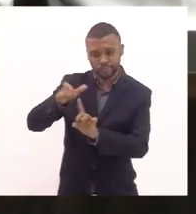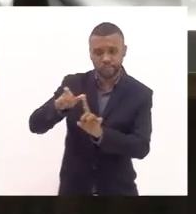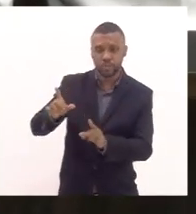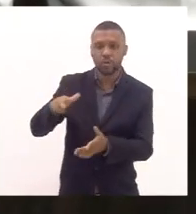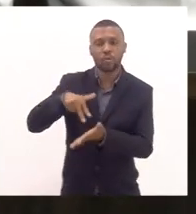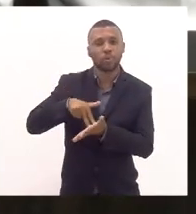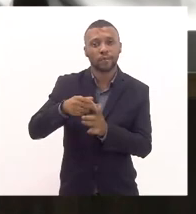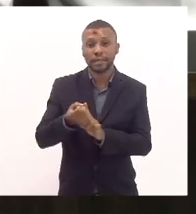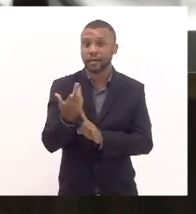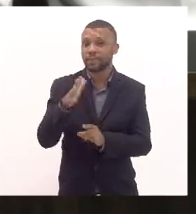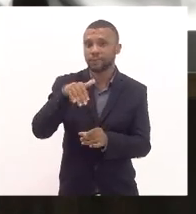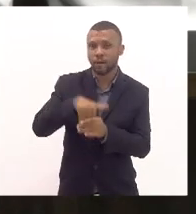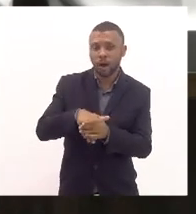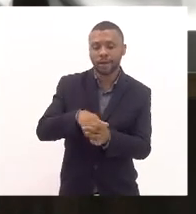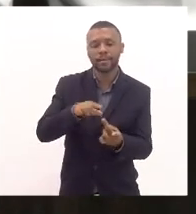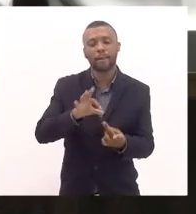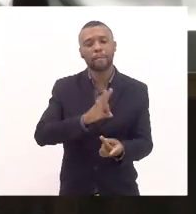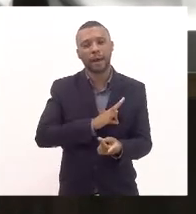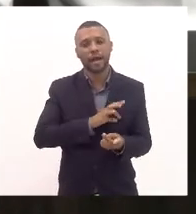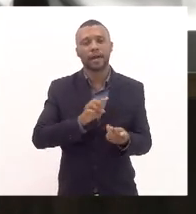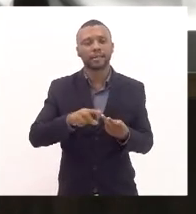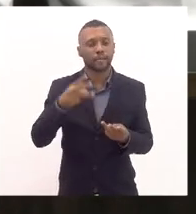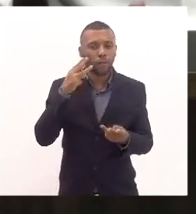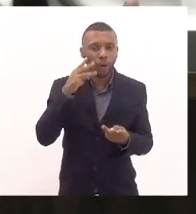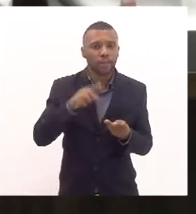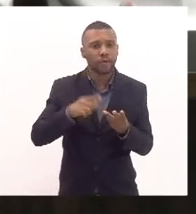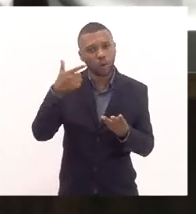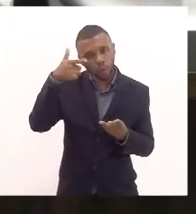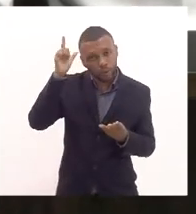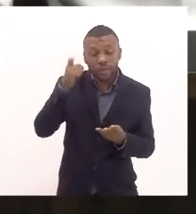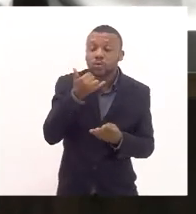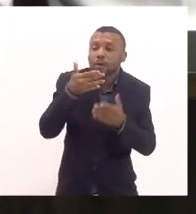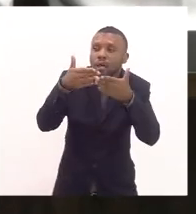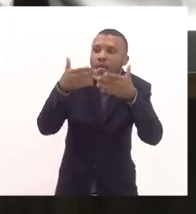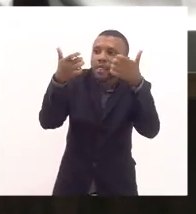fazer a declaração depois de Marta a Mônica Luiz